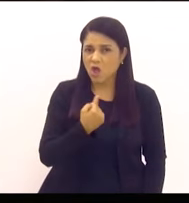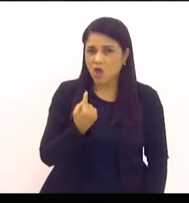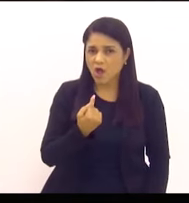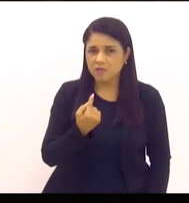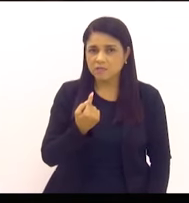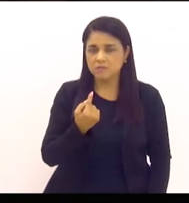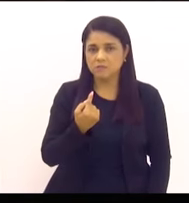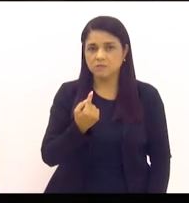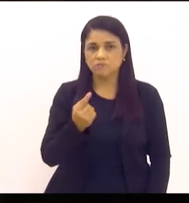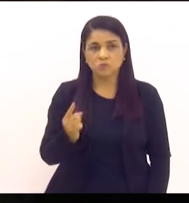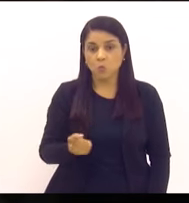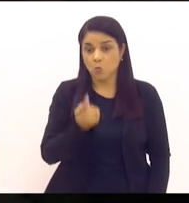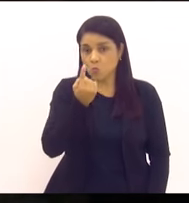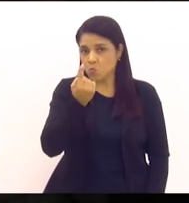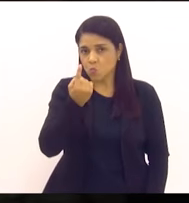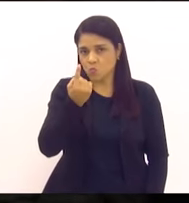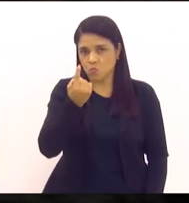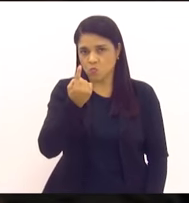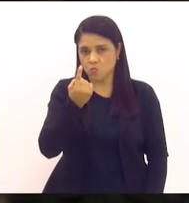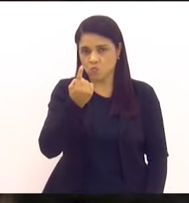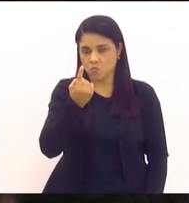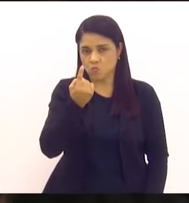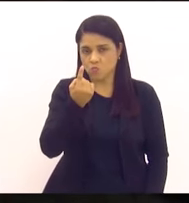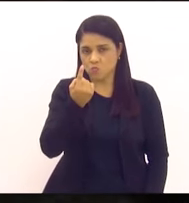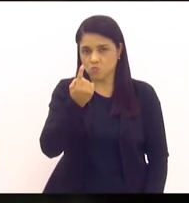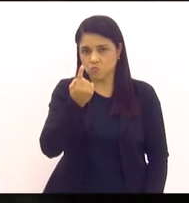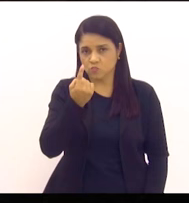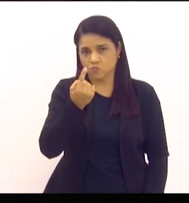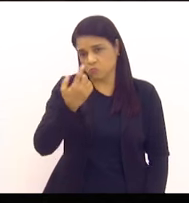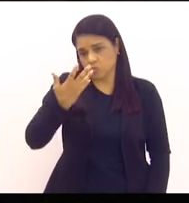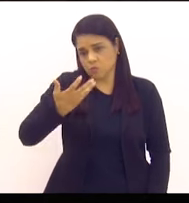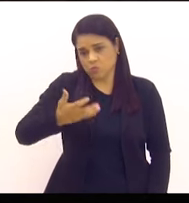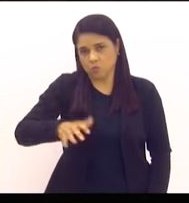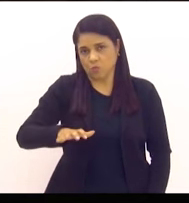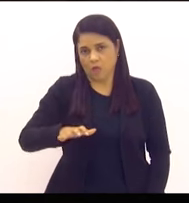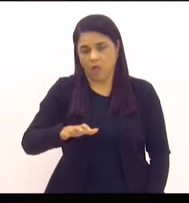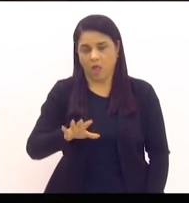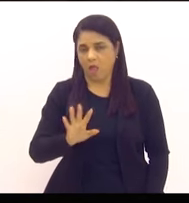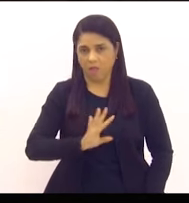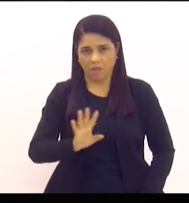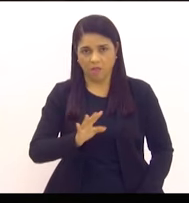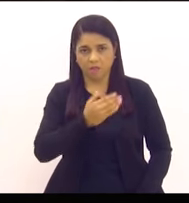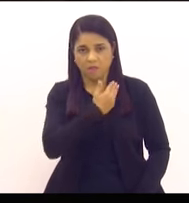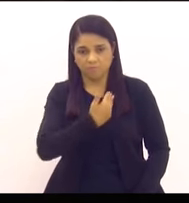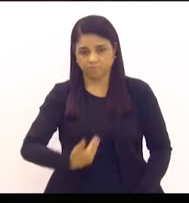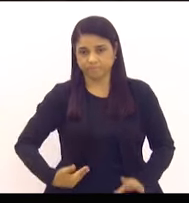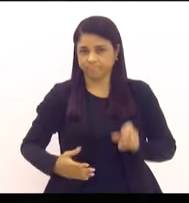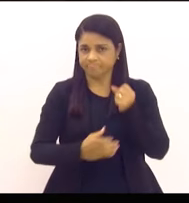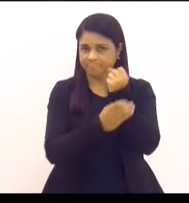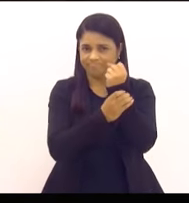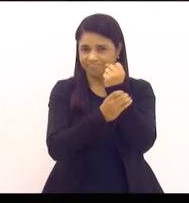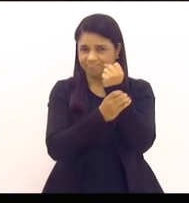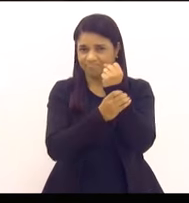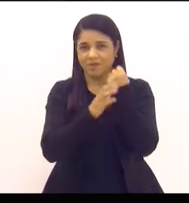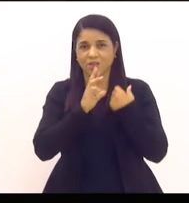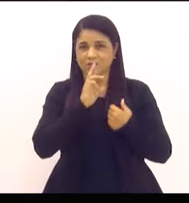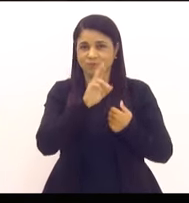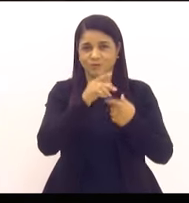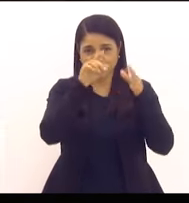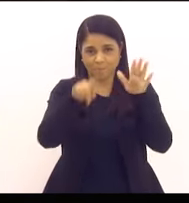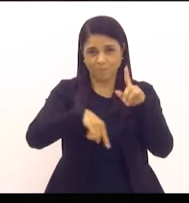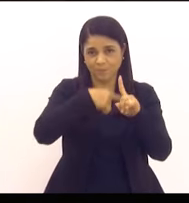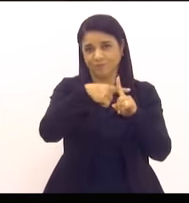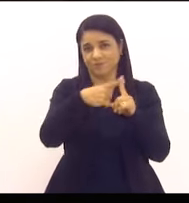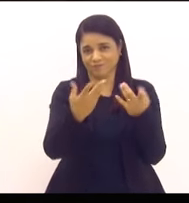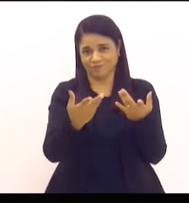a segurança pública dê resultado. Mas, senhor presidente, quando a